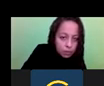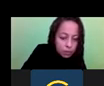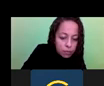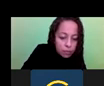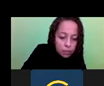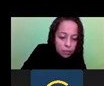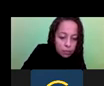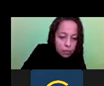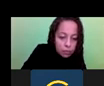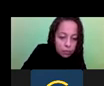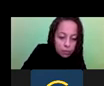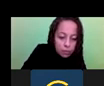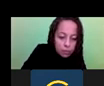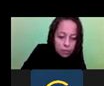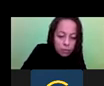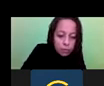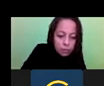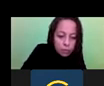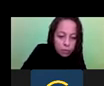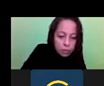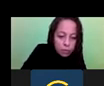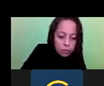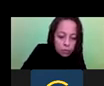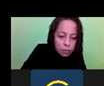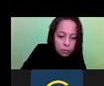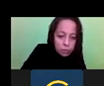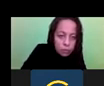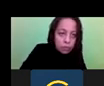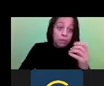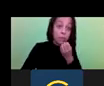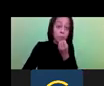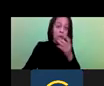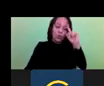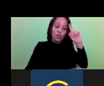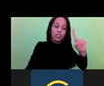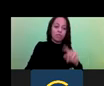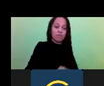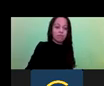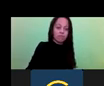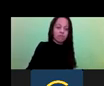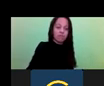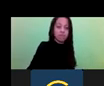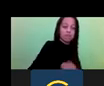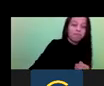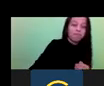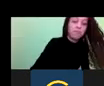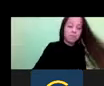Bom dia a todos, bom dia a todas. É um prazer estar aqui com vocês.